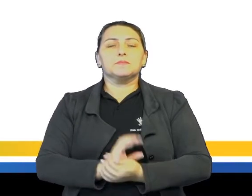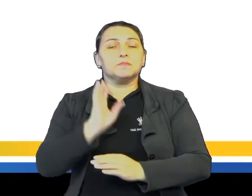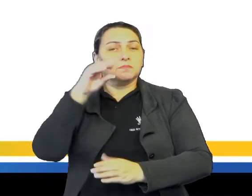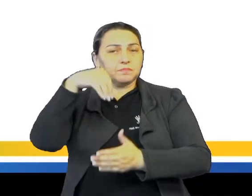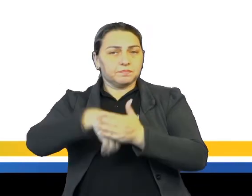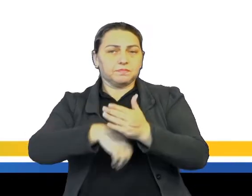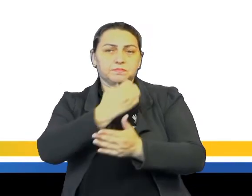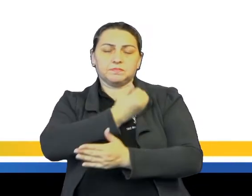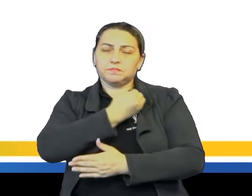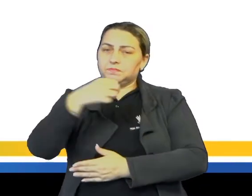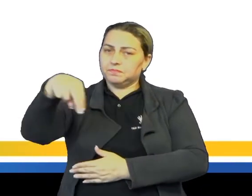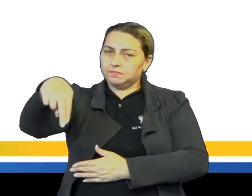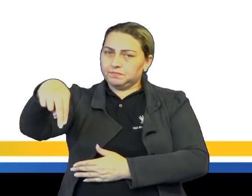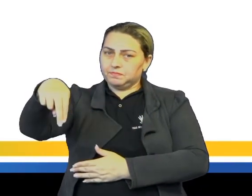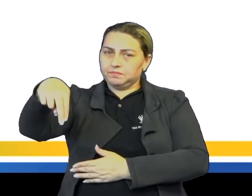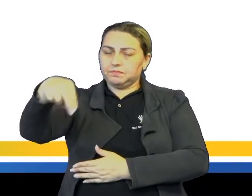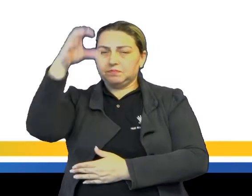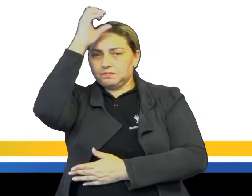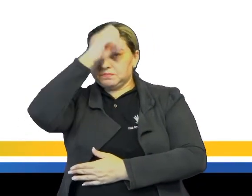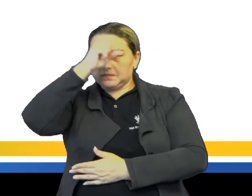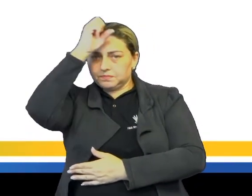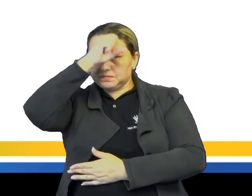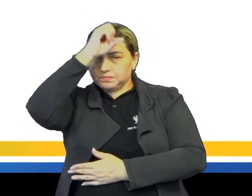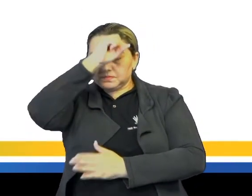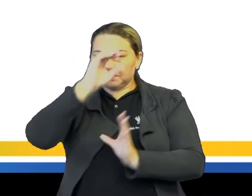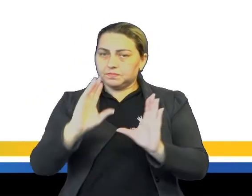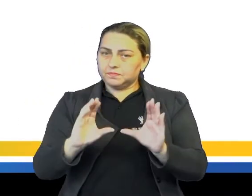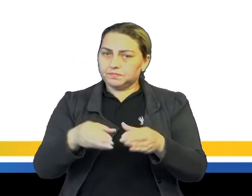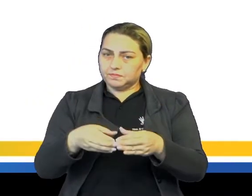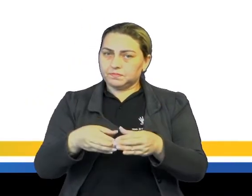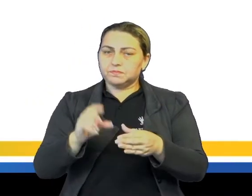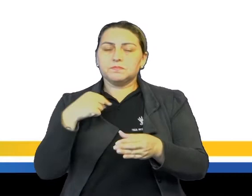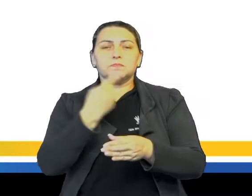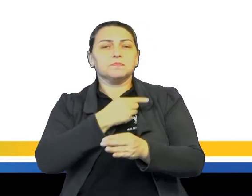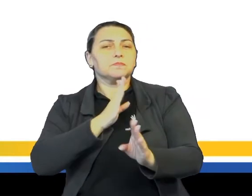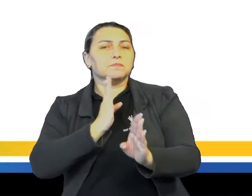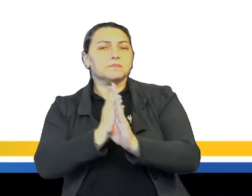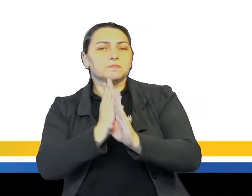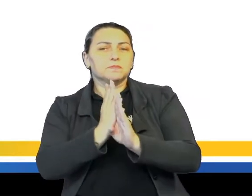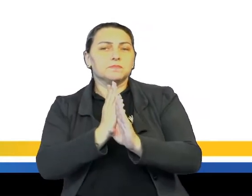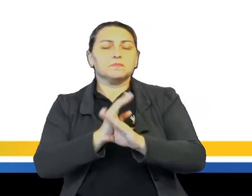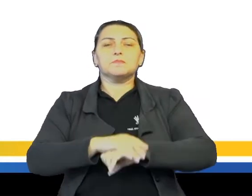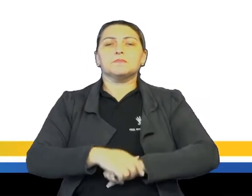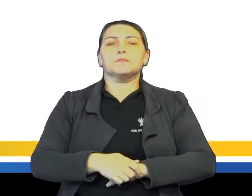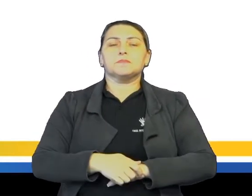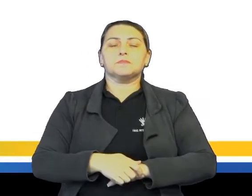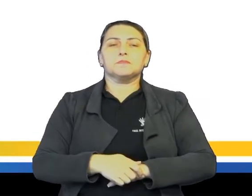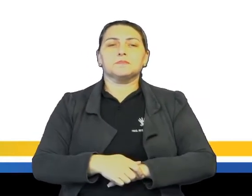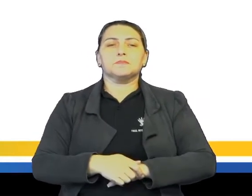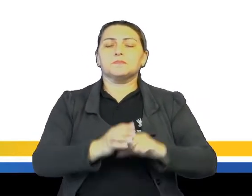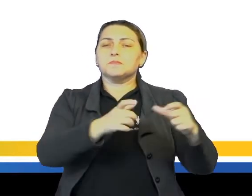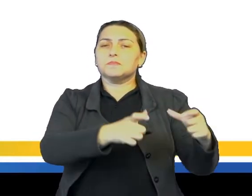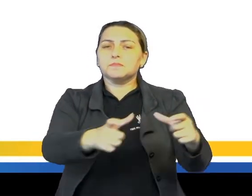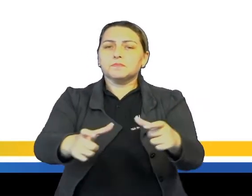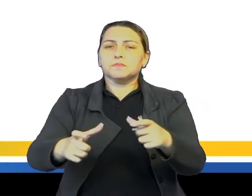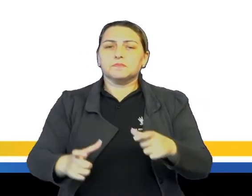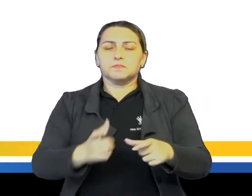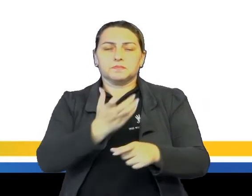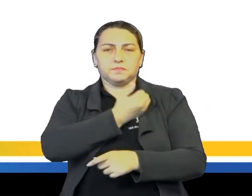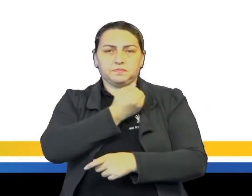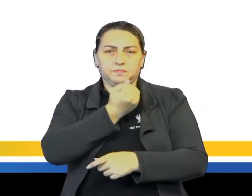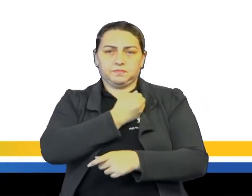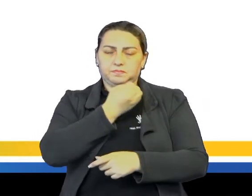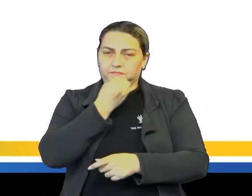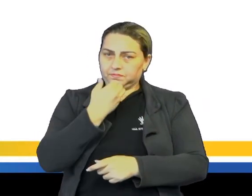Dentro dos números naturais, quando a gente está aprendendo sobre esse conjunto, nós identificamos a localização dos